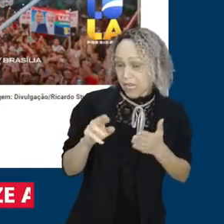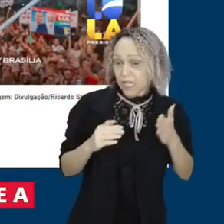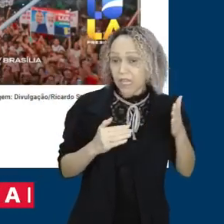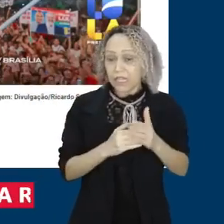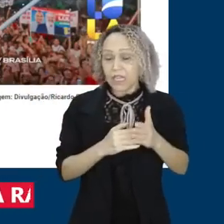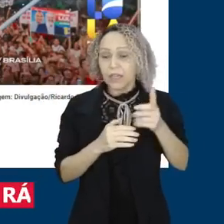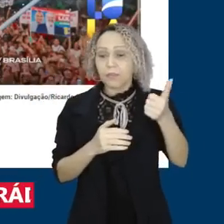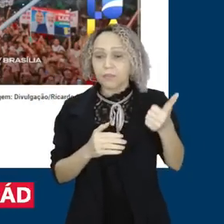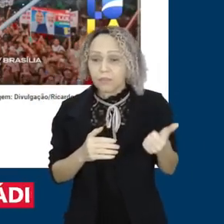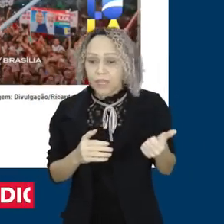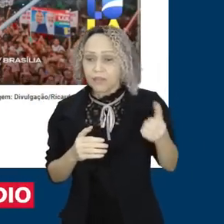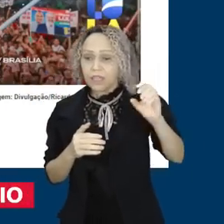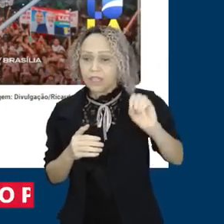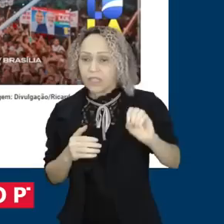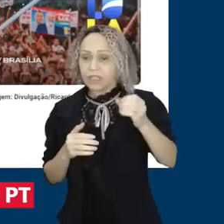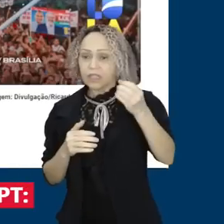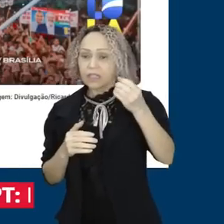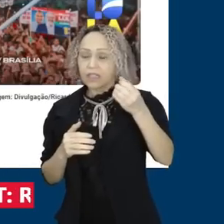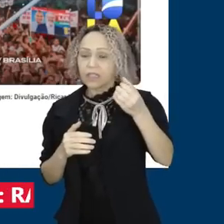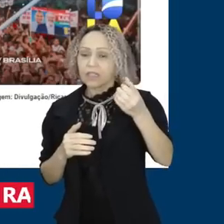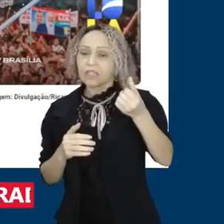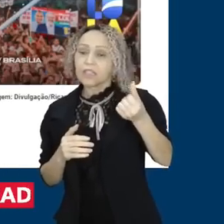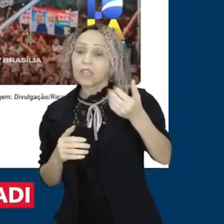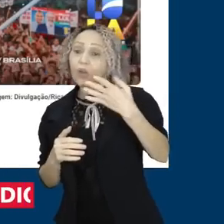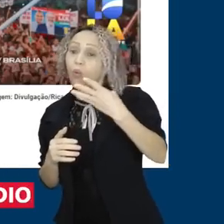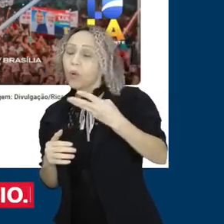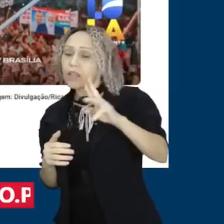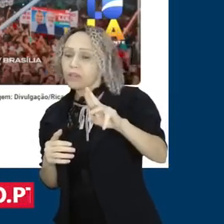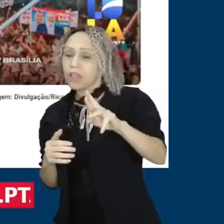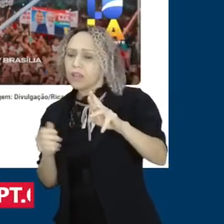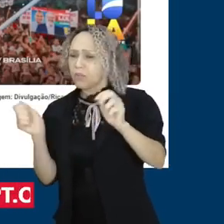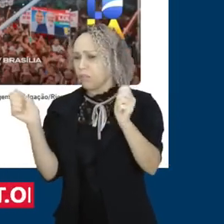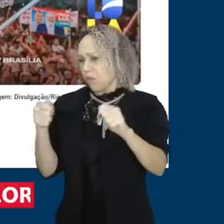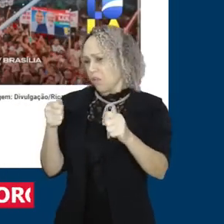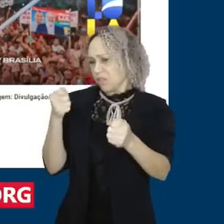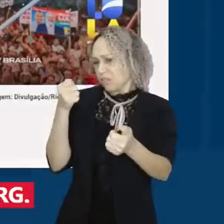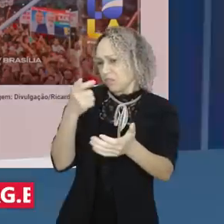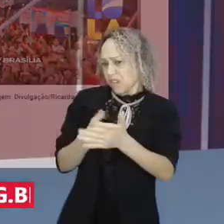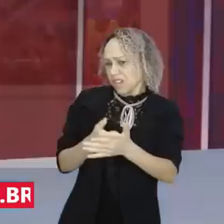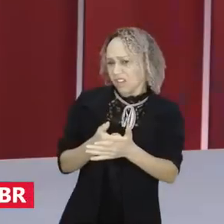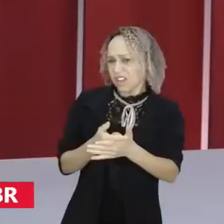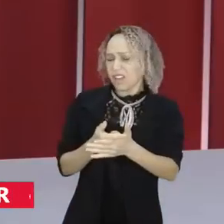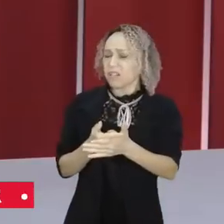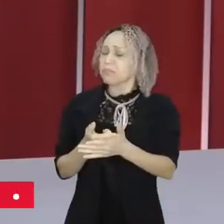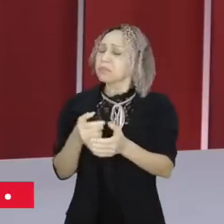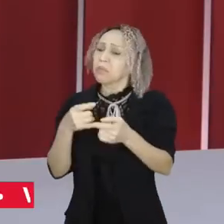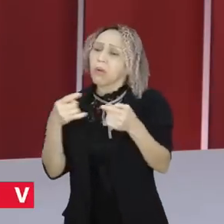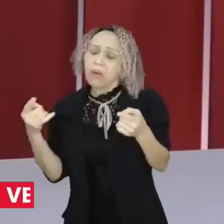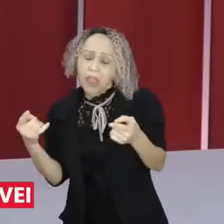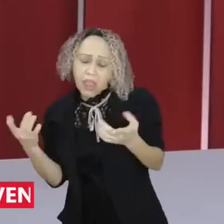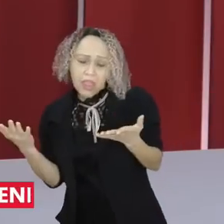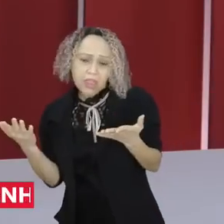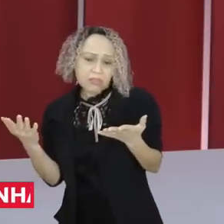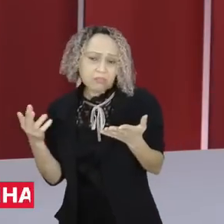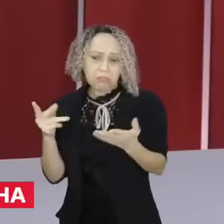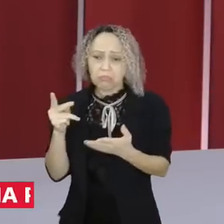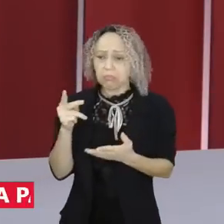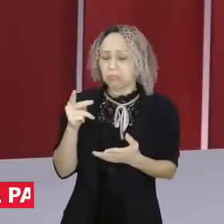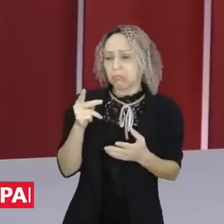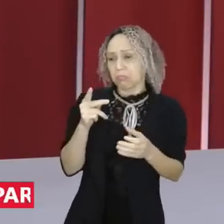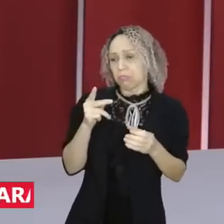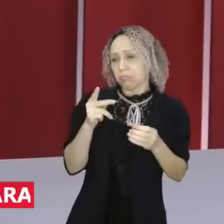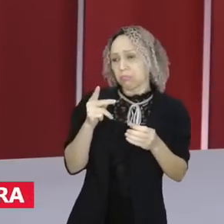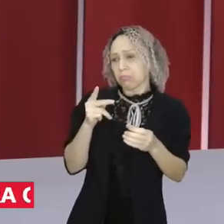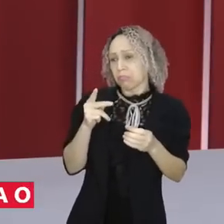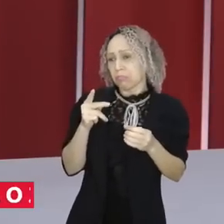com Pix, cartão de crédito ou boleto bancário. E você que não pode doar nesse momento, a grana está apertada, você